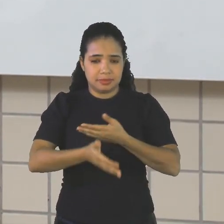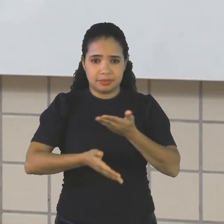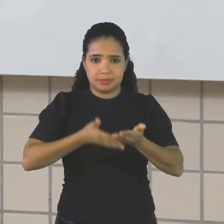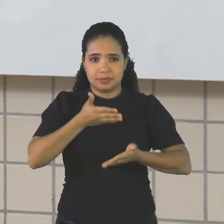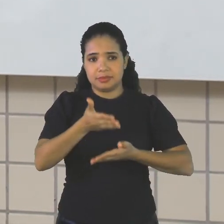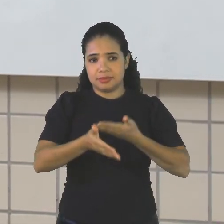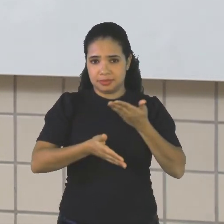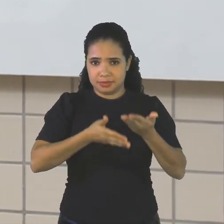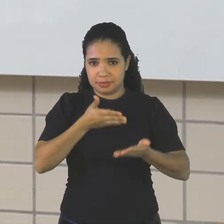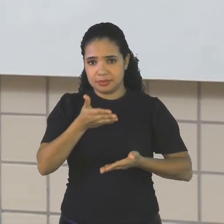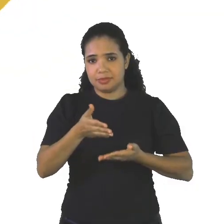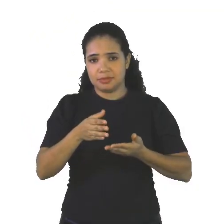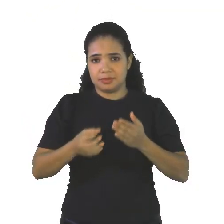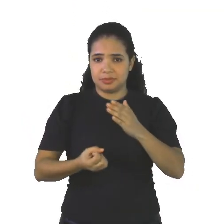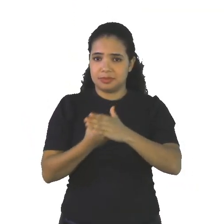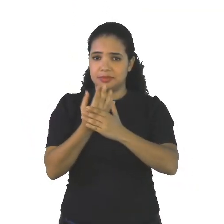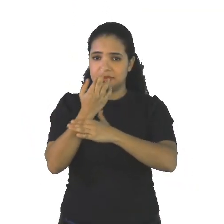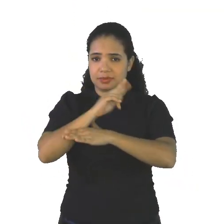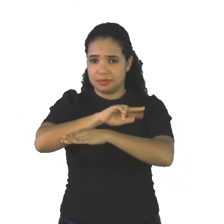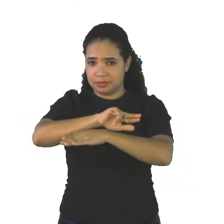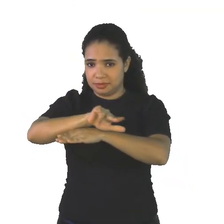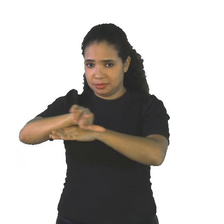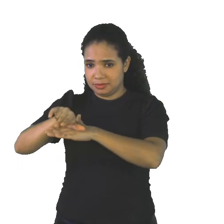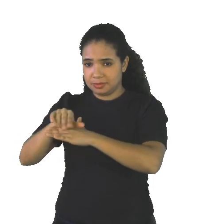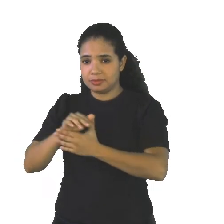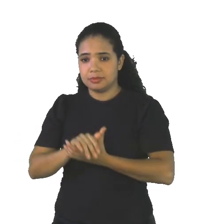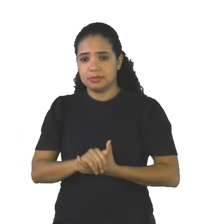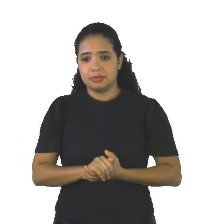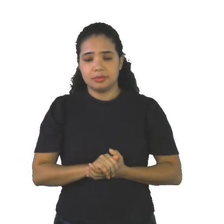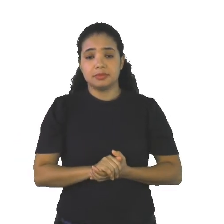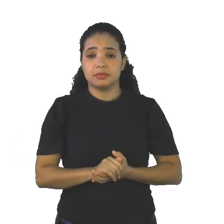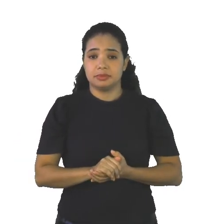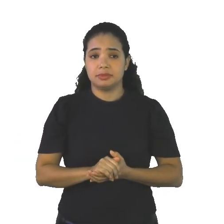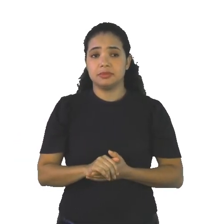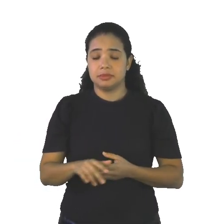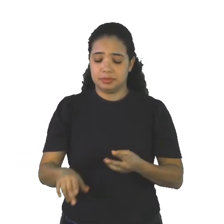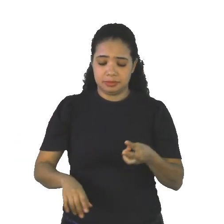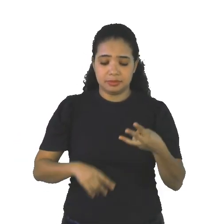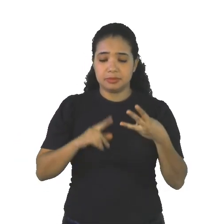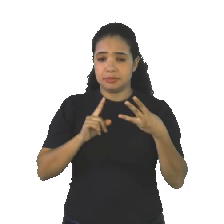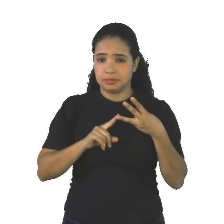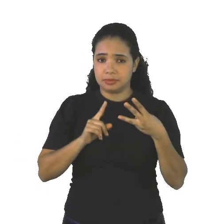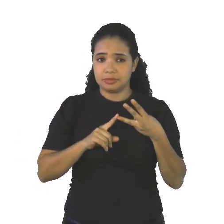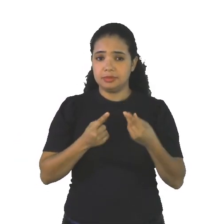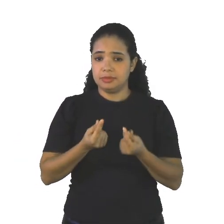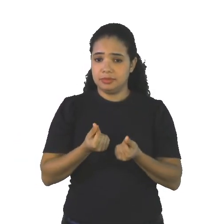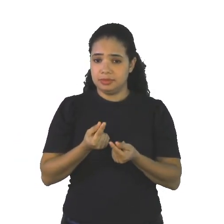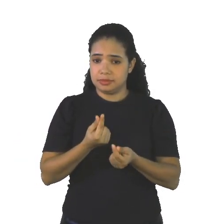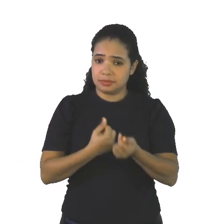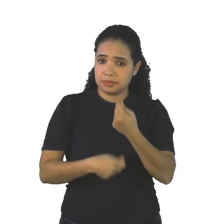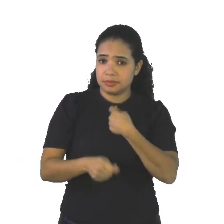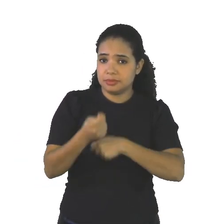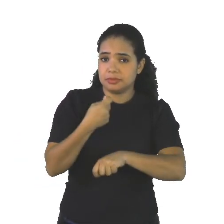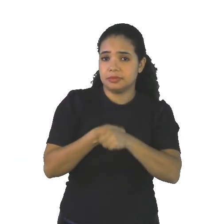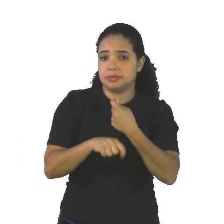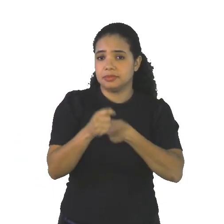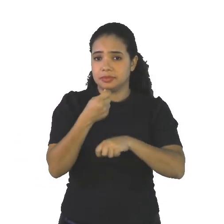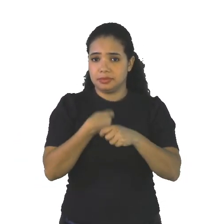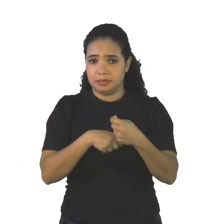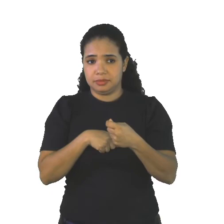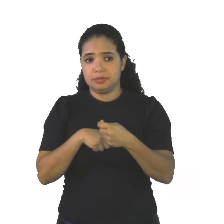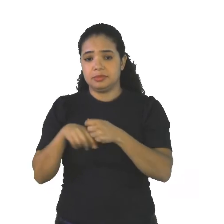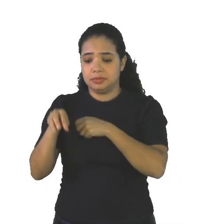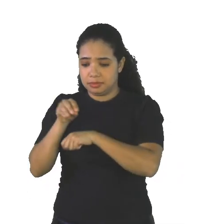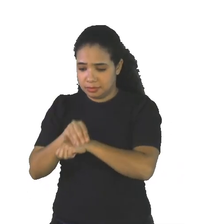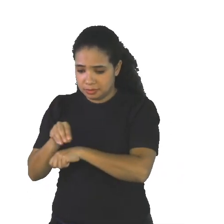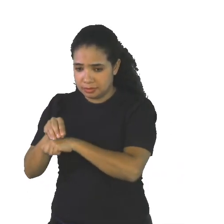biodiversidade. Outro motivo, motivos econômicos, né? A diminuição das espécies pode prejudicar